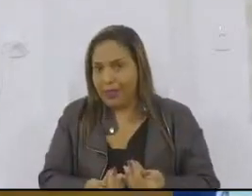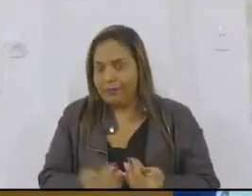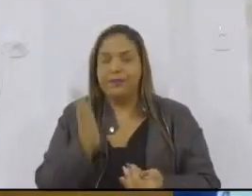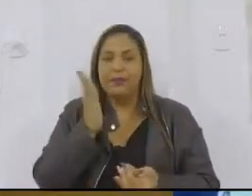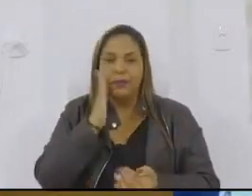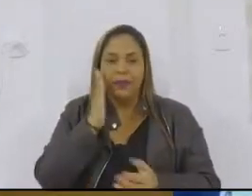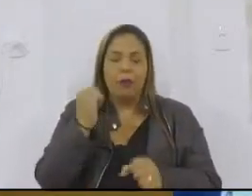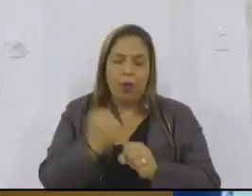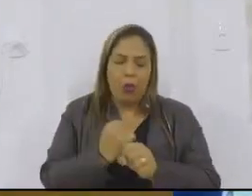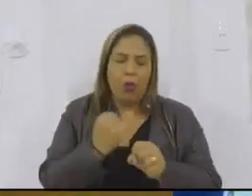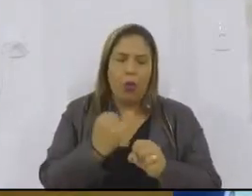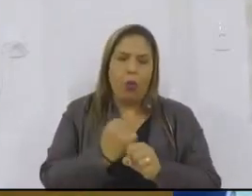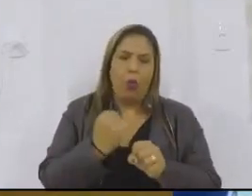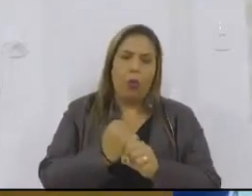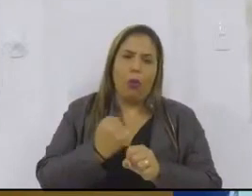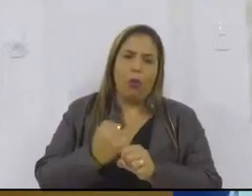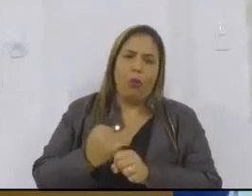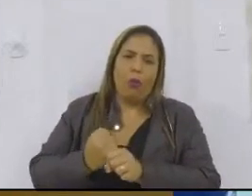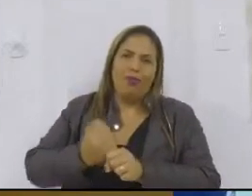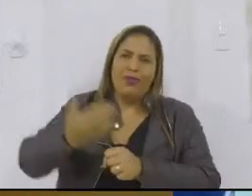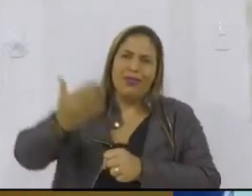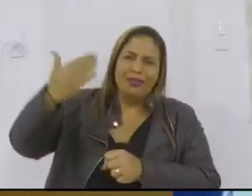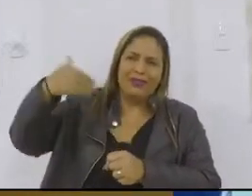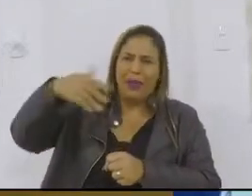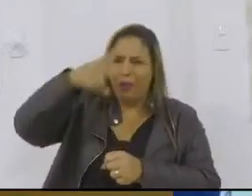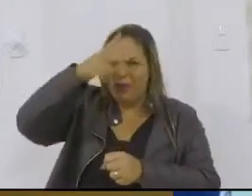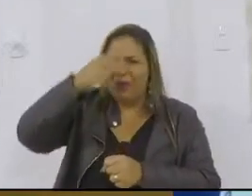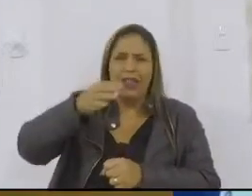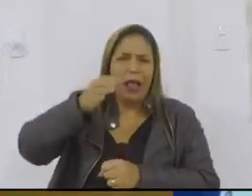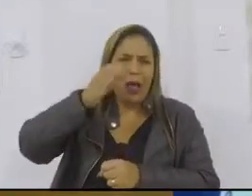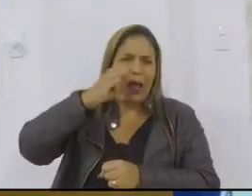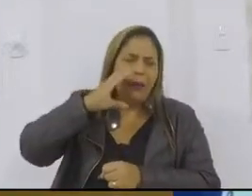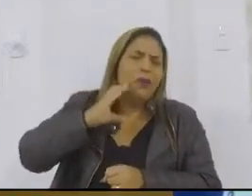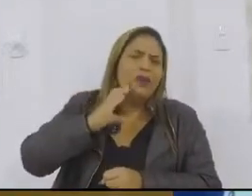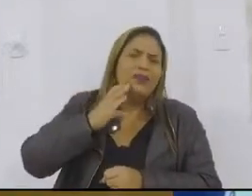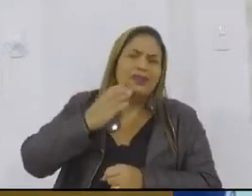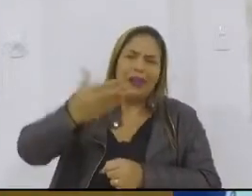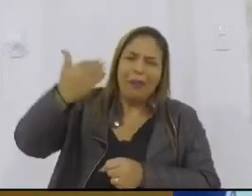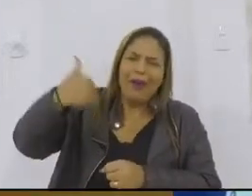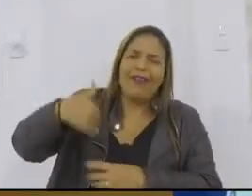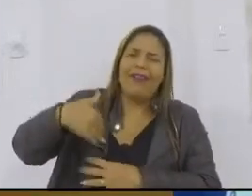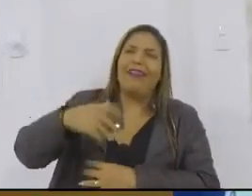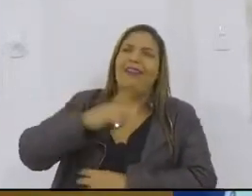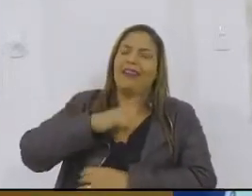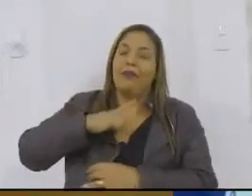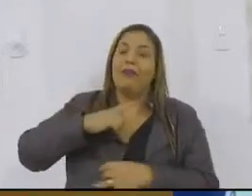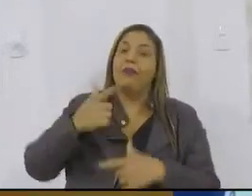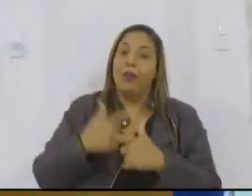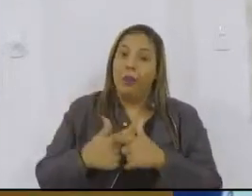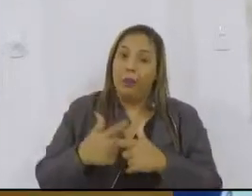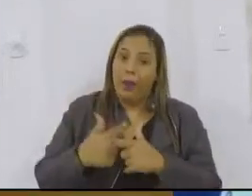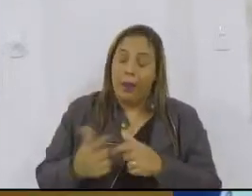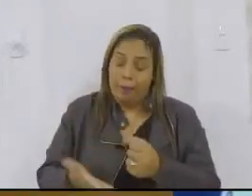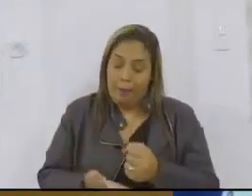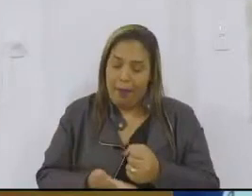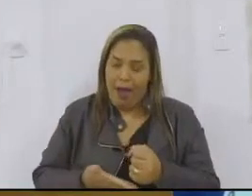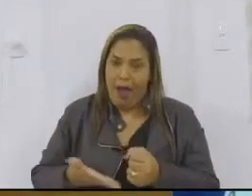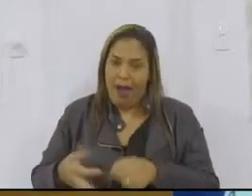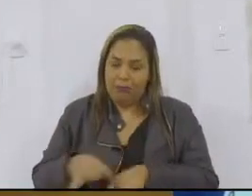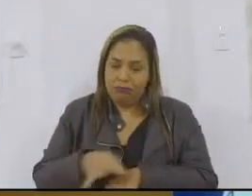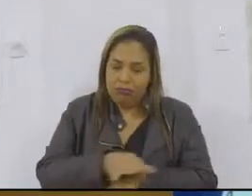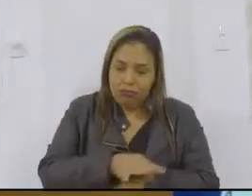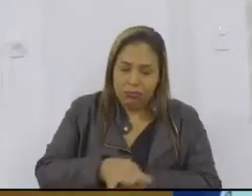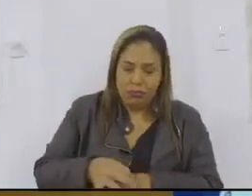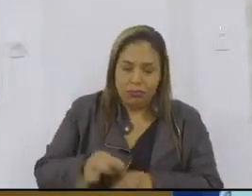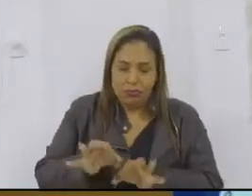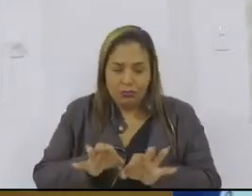do governo Carlos Pereira, em que houve um problema de topografia. A construção fez a obra na parte